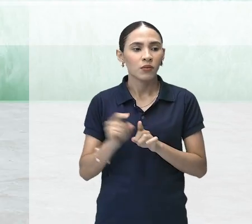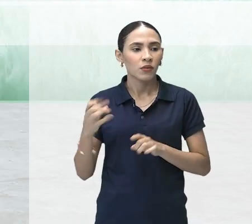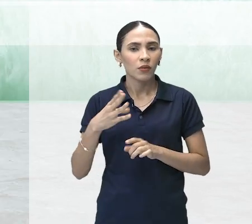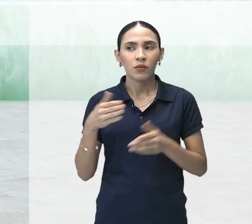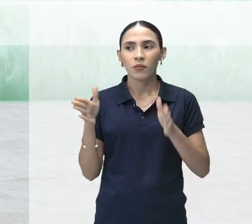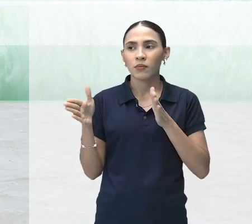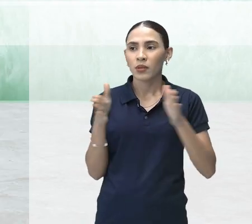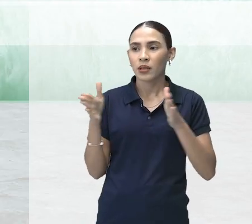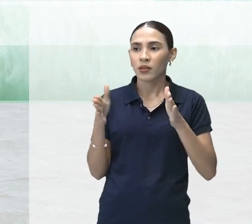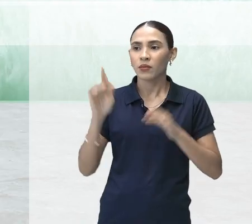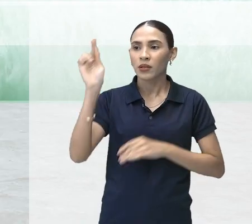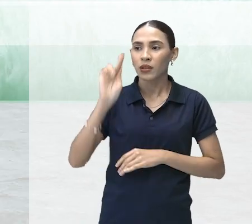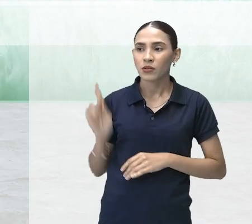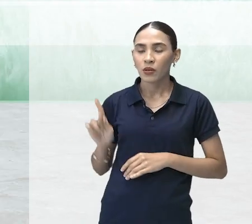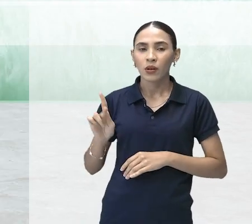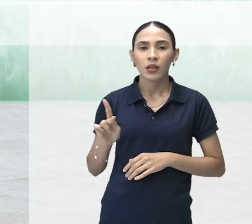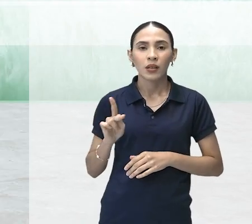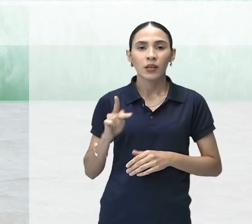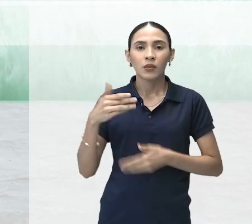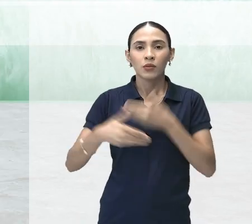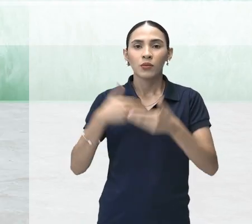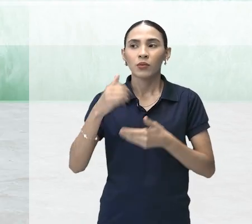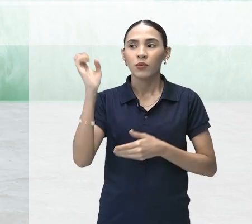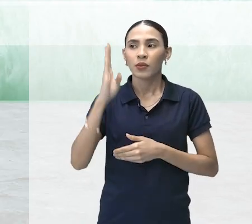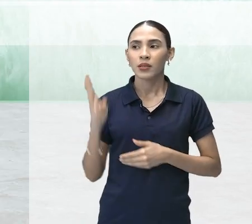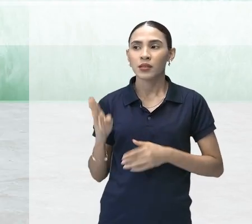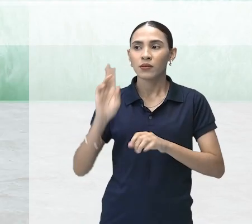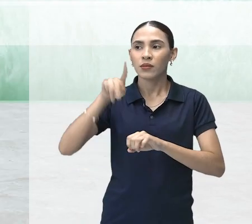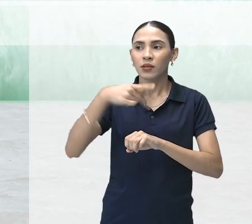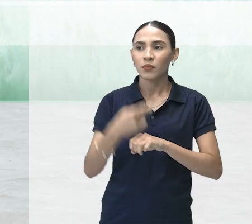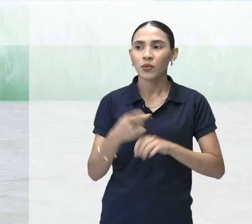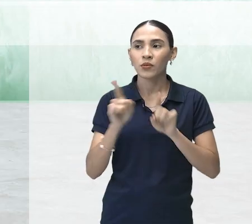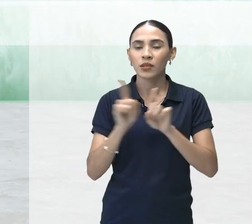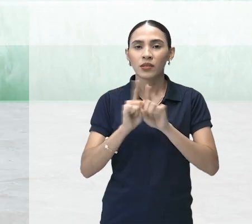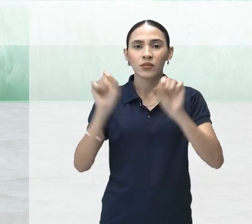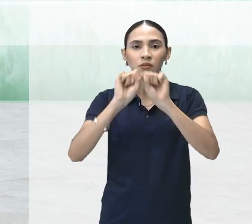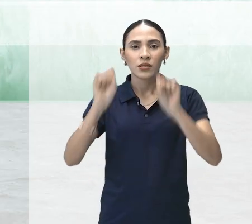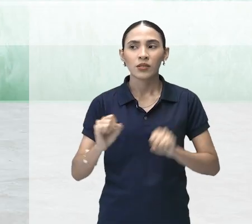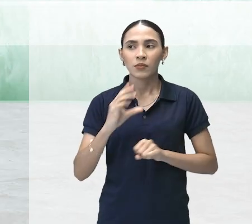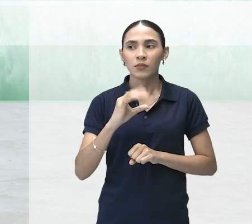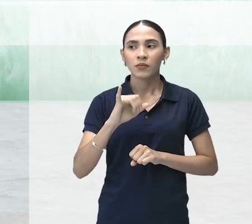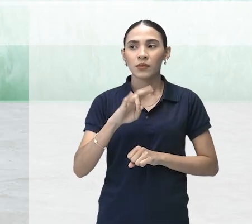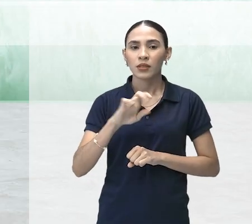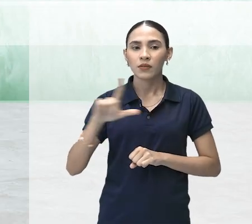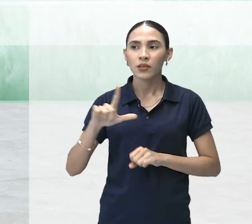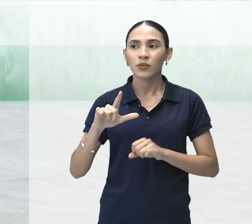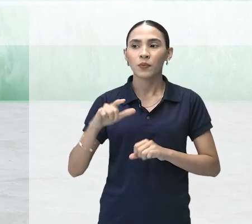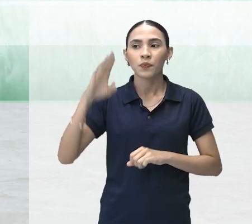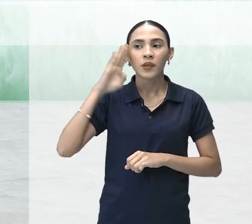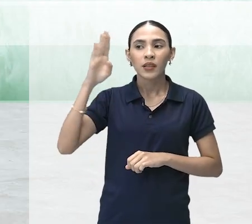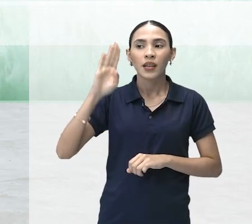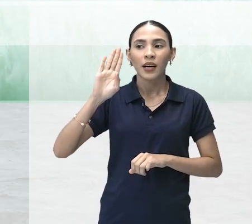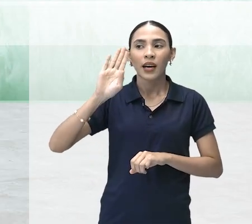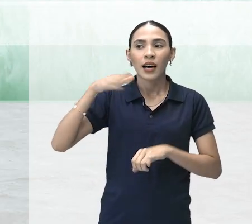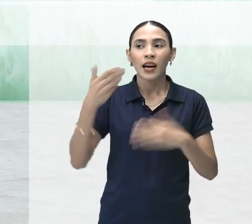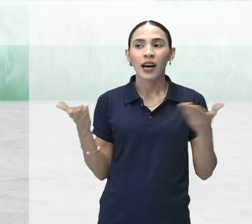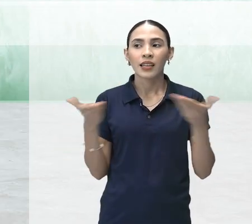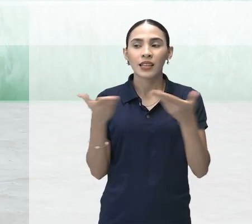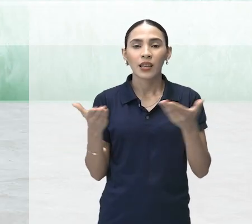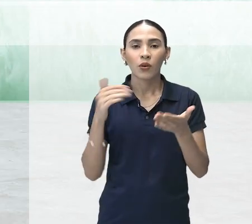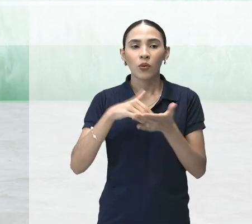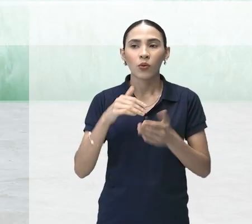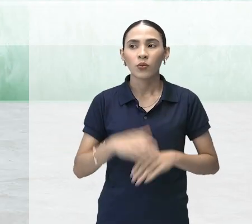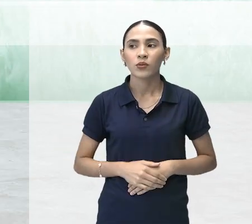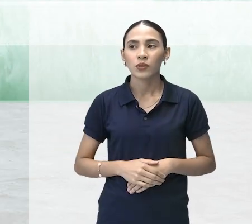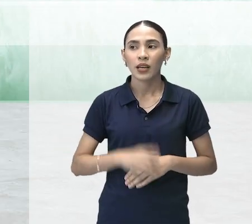história do Brasil que seguiu após o fim do regime civil-militar e vai até os dias atuais.